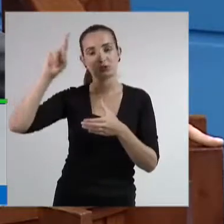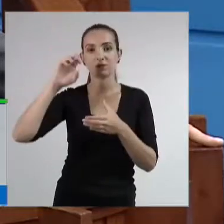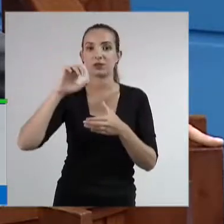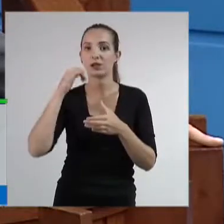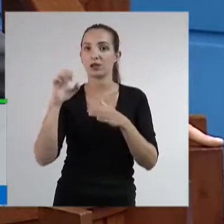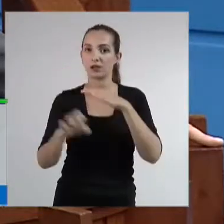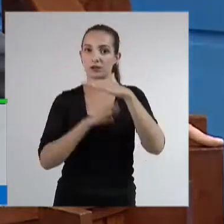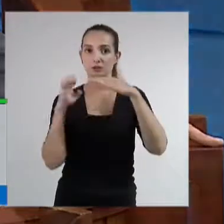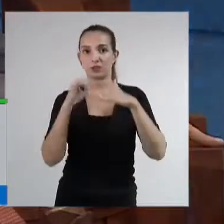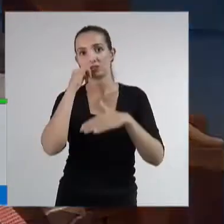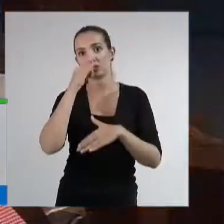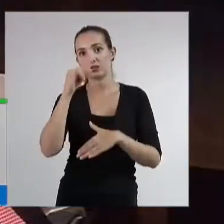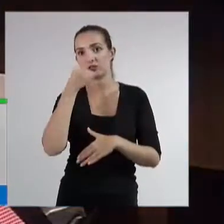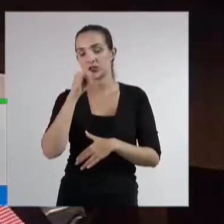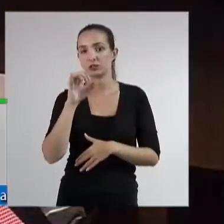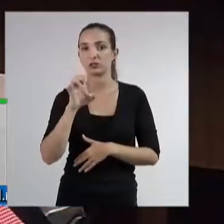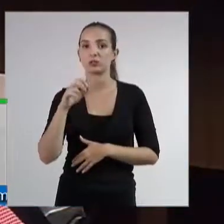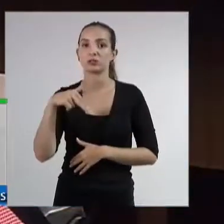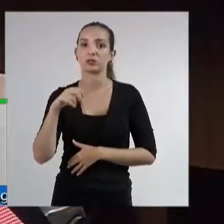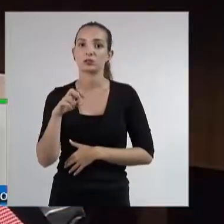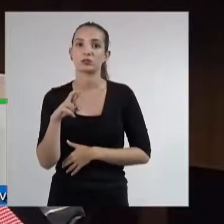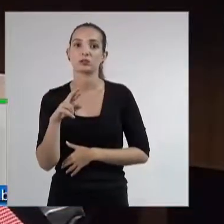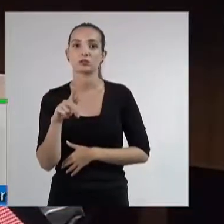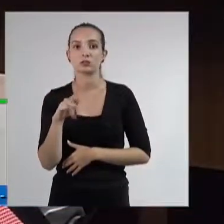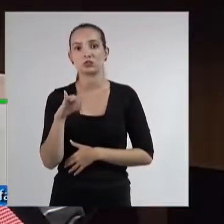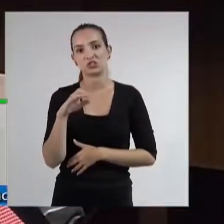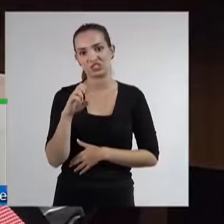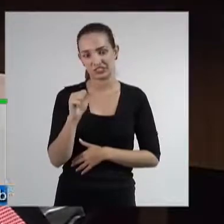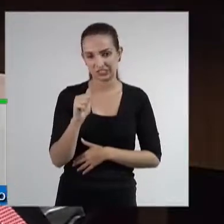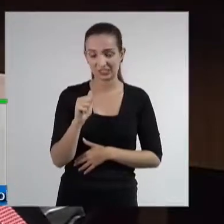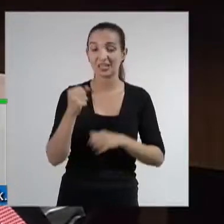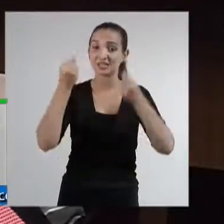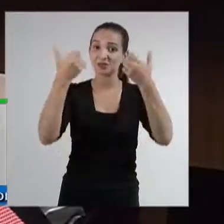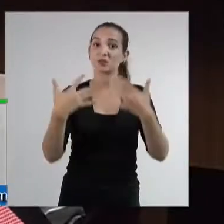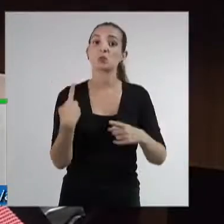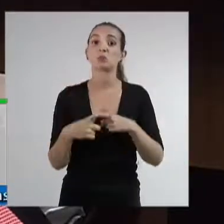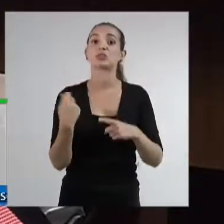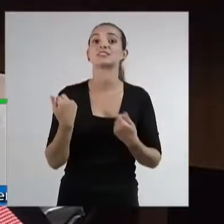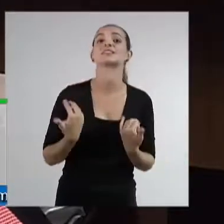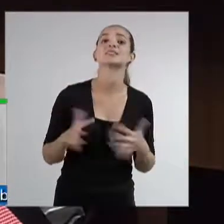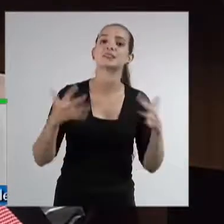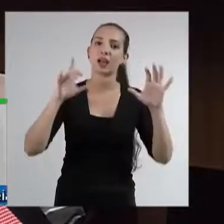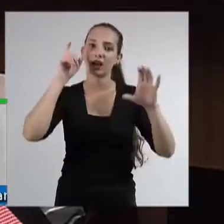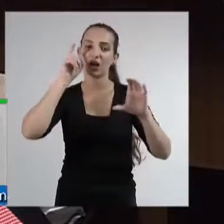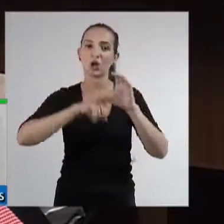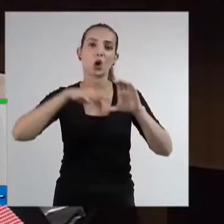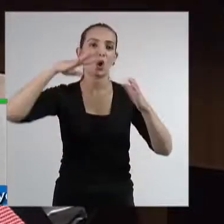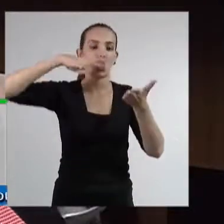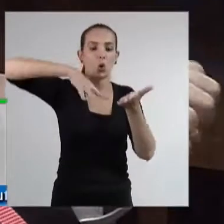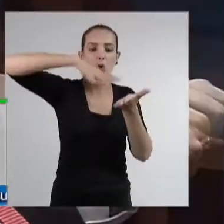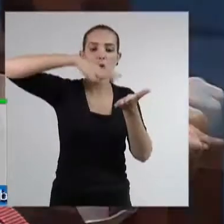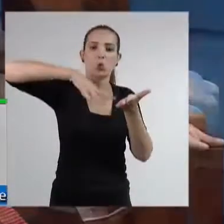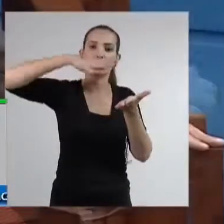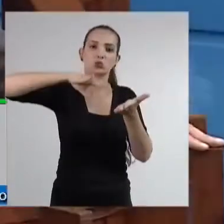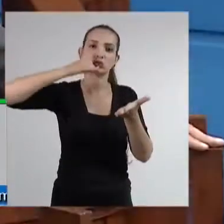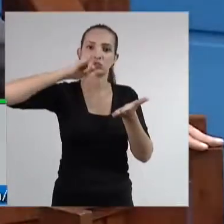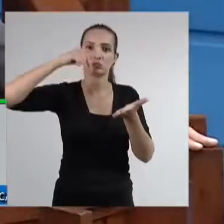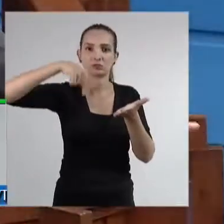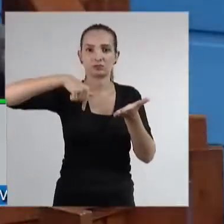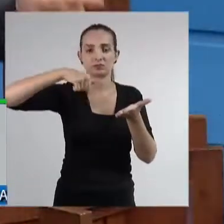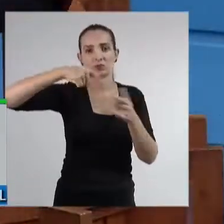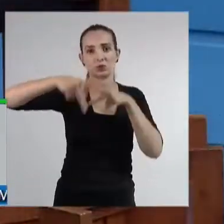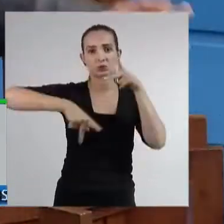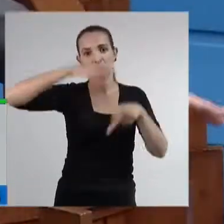nos convença do aumento abusivo na conta de energia elétrica do cidadão sul-mato-grossense. É um